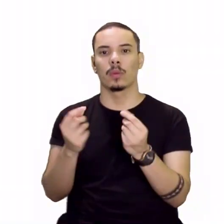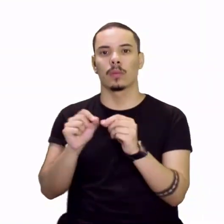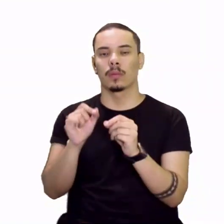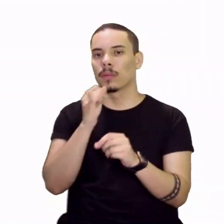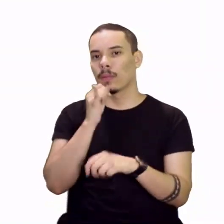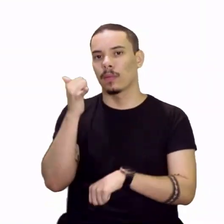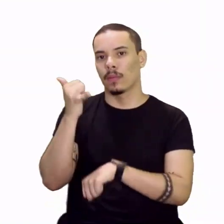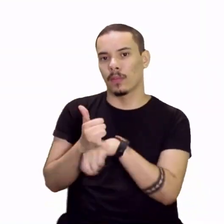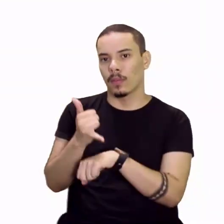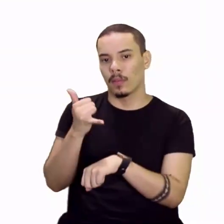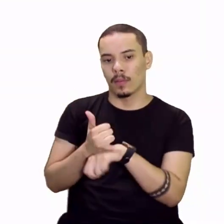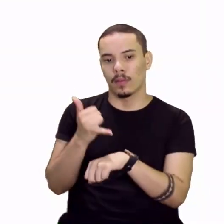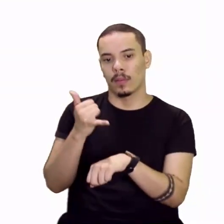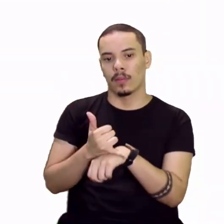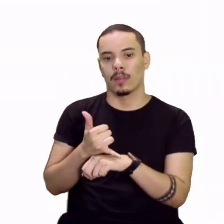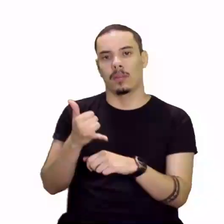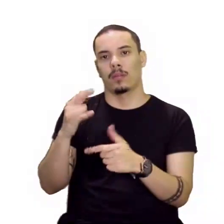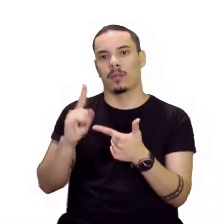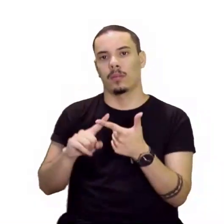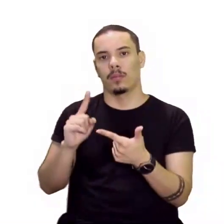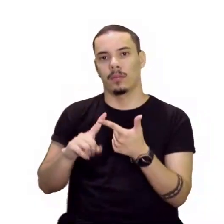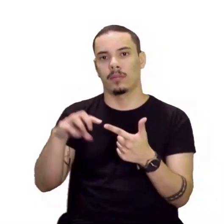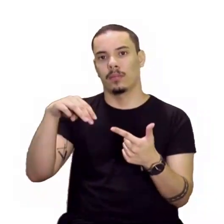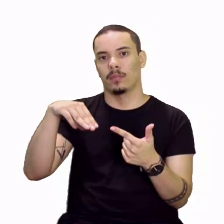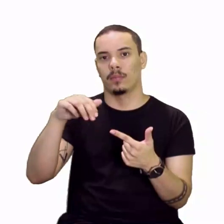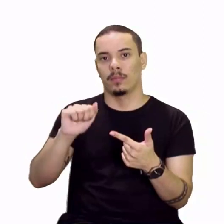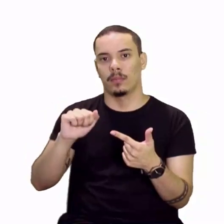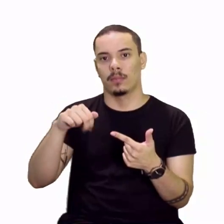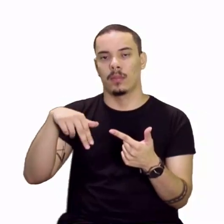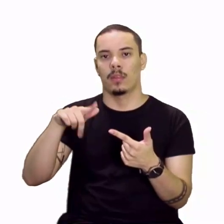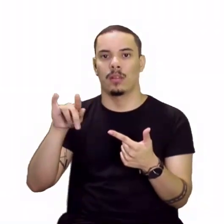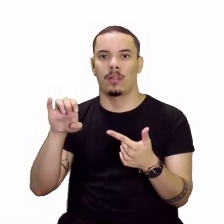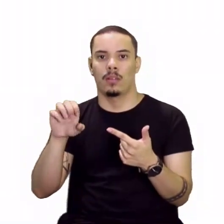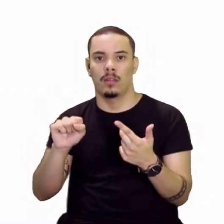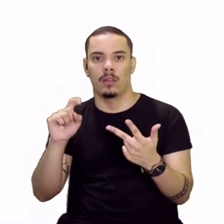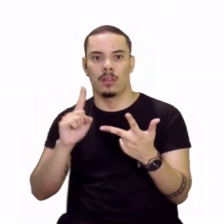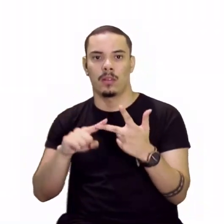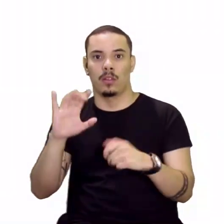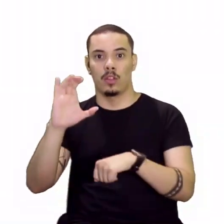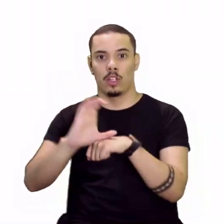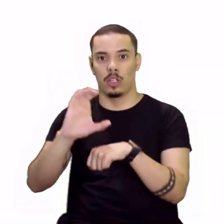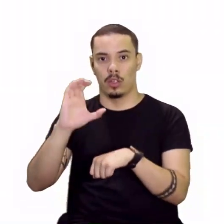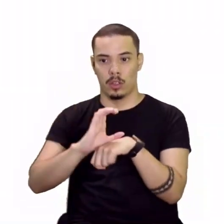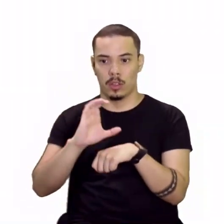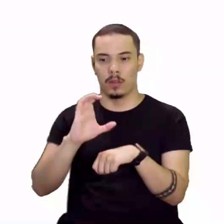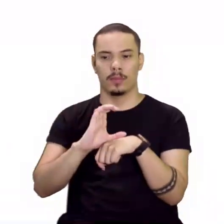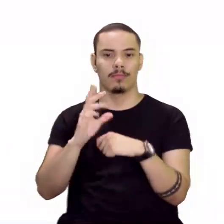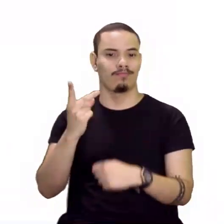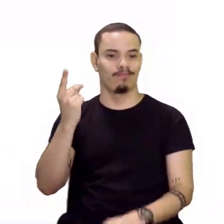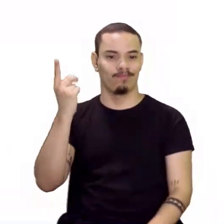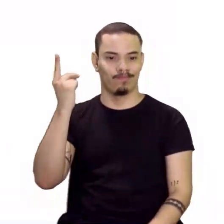ferro, manganês, cobre, são antigos, tá?